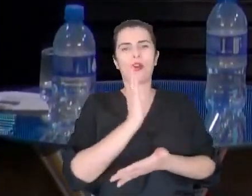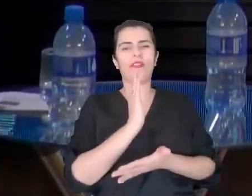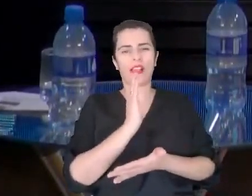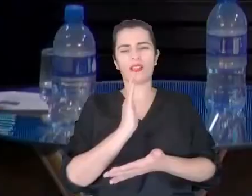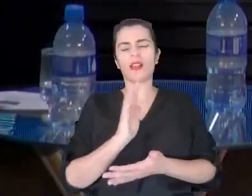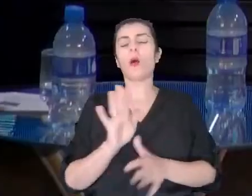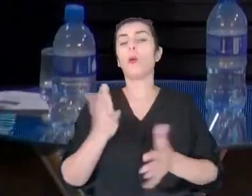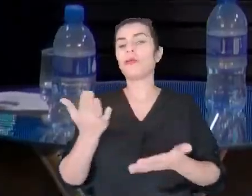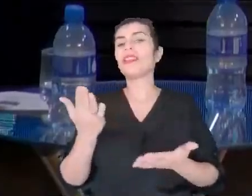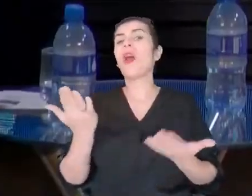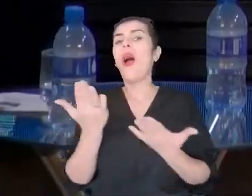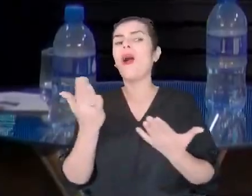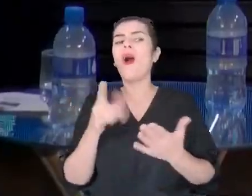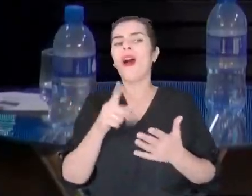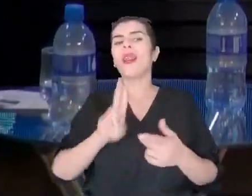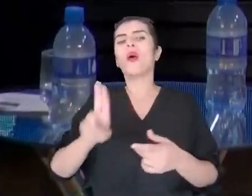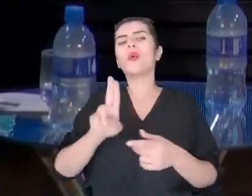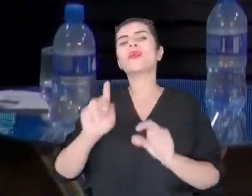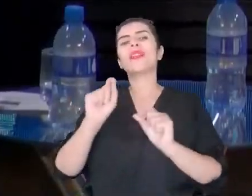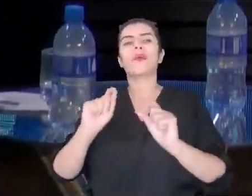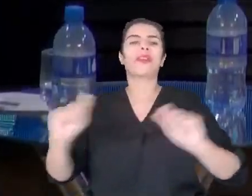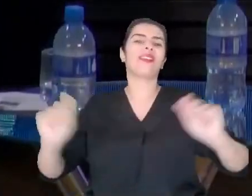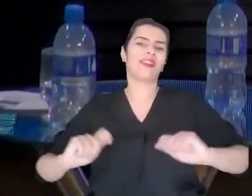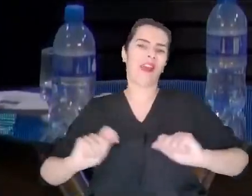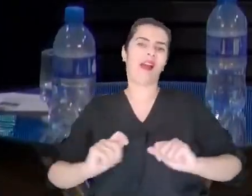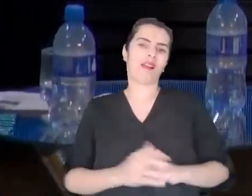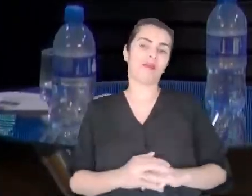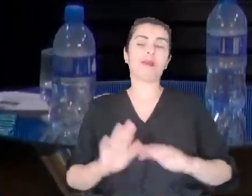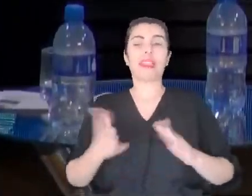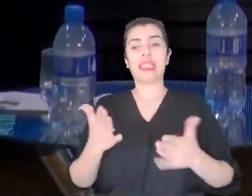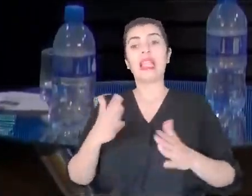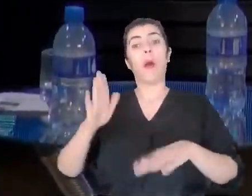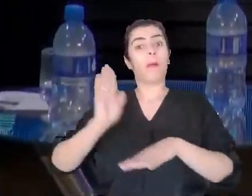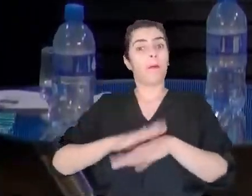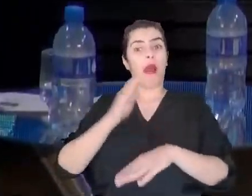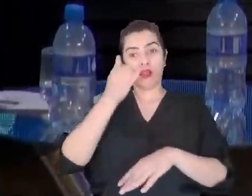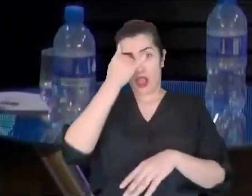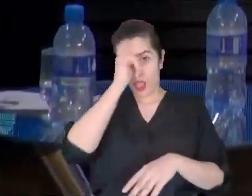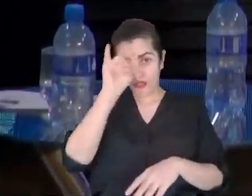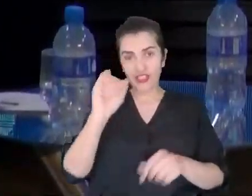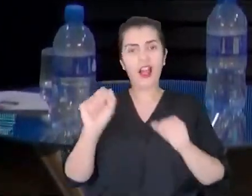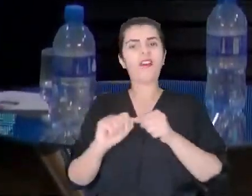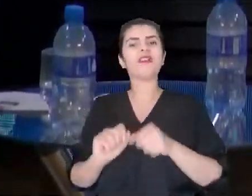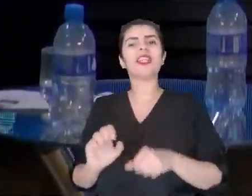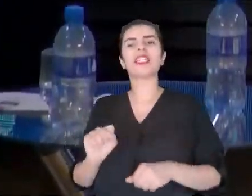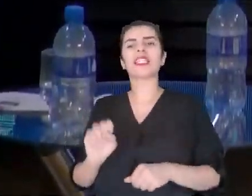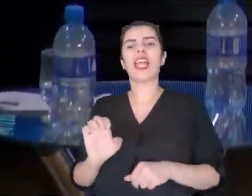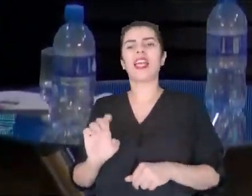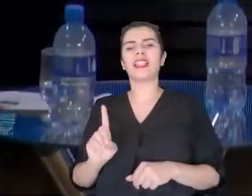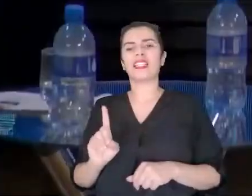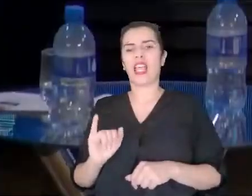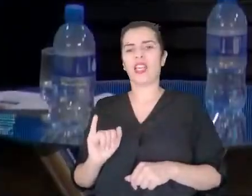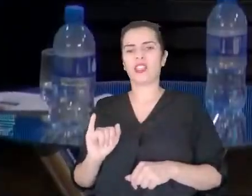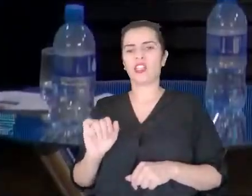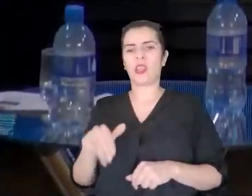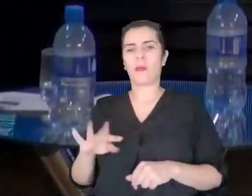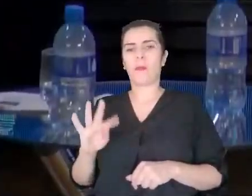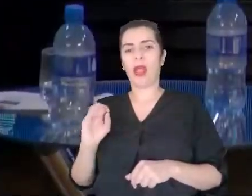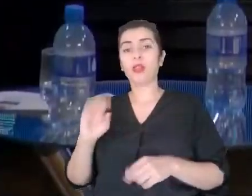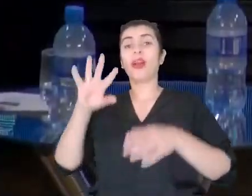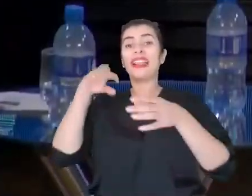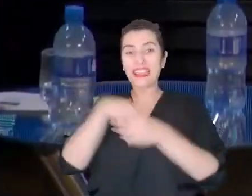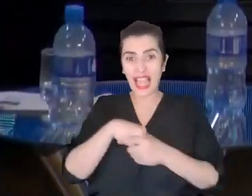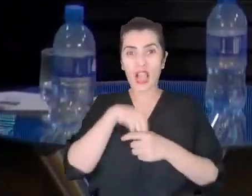estruturas existentes. Então, quanto mais a gente evitar a geração de sedimentos dentro da